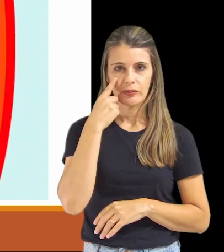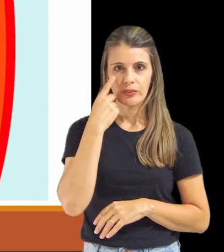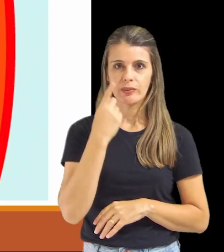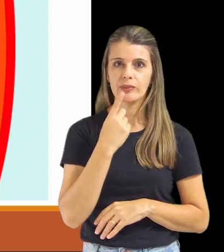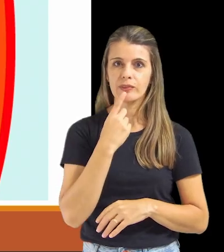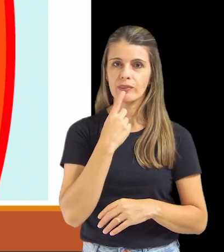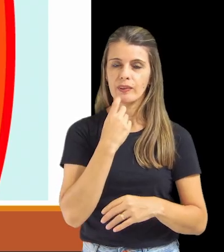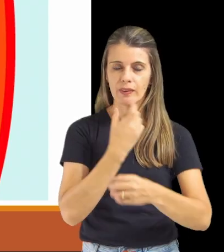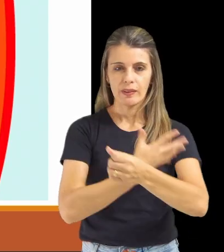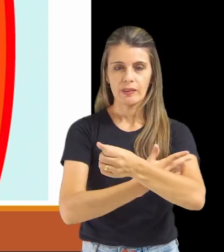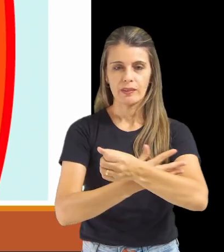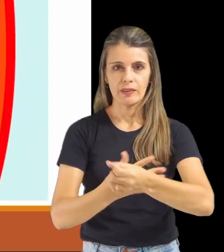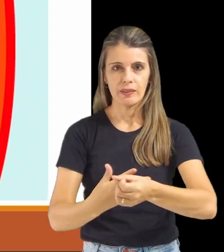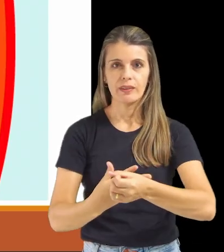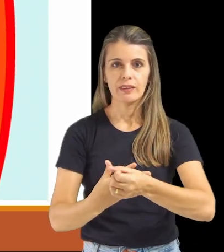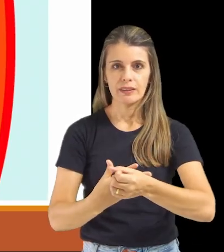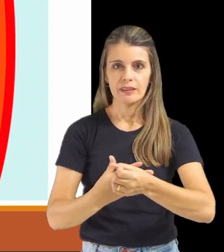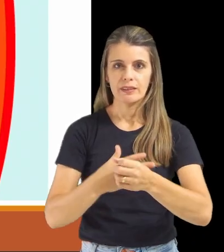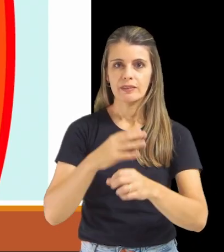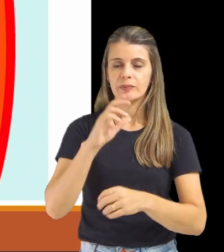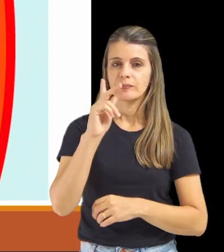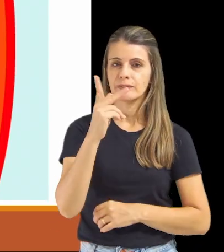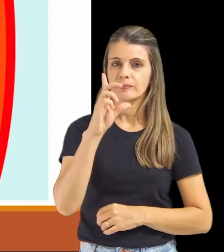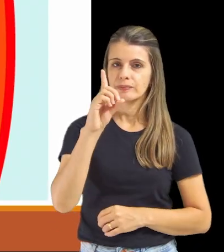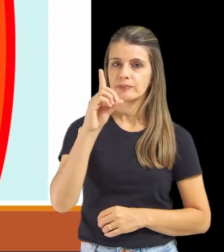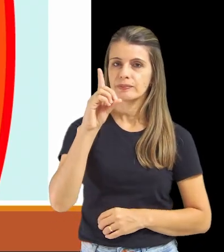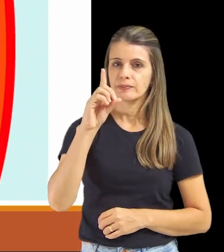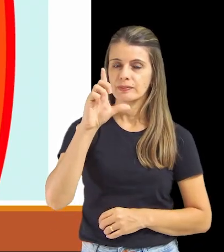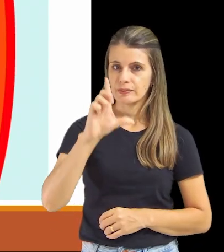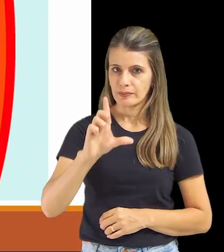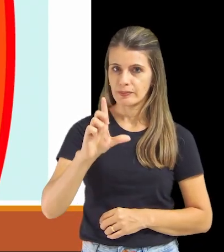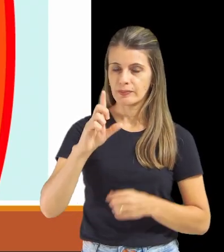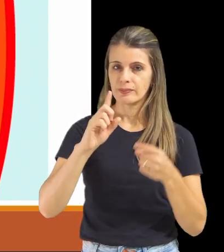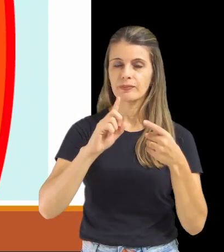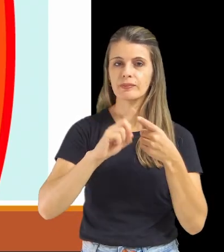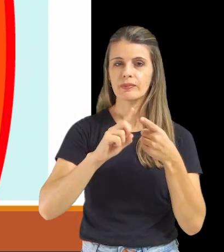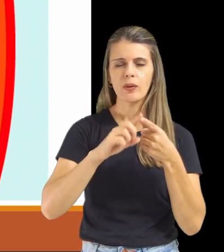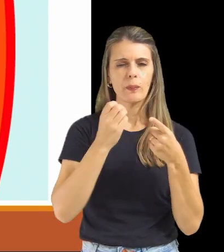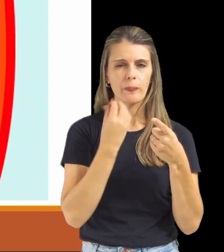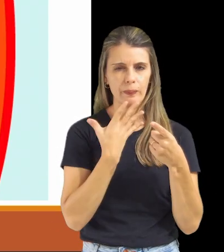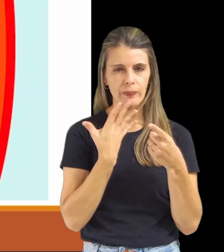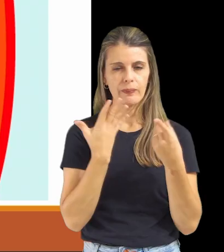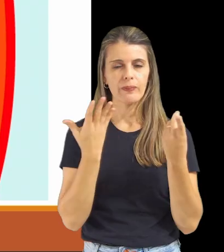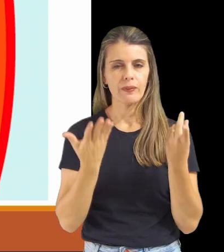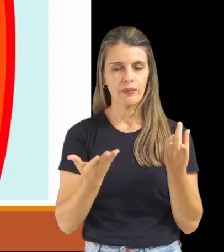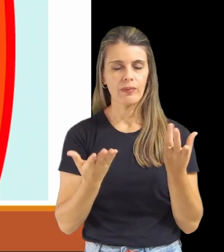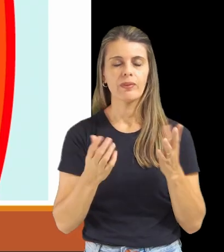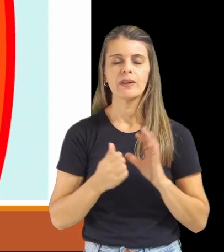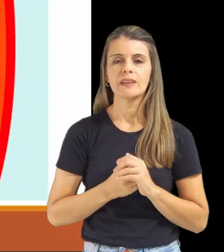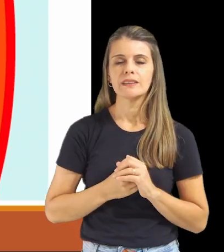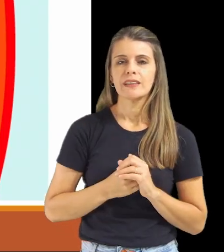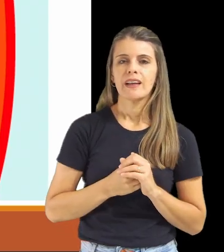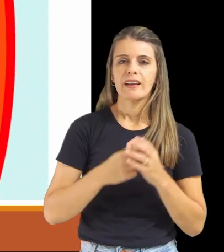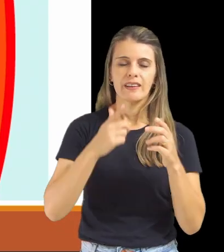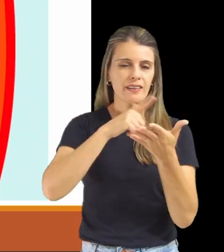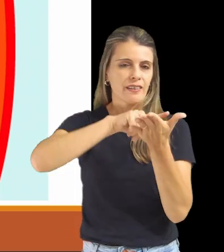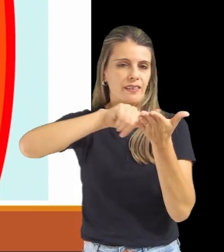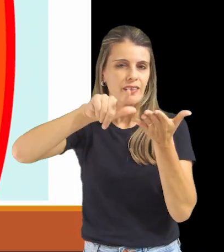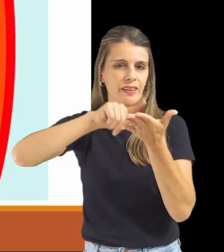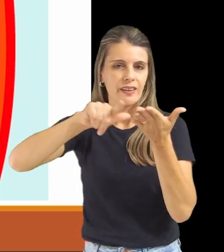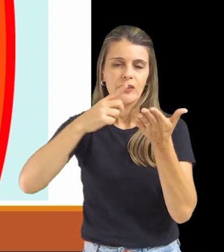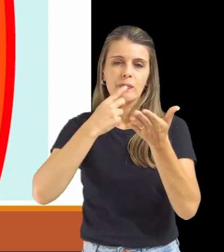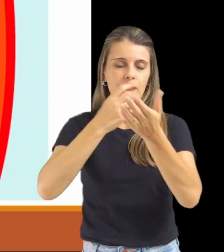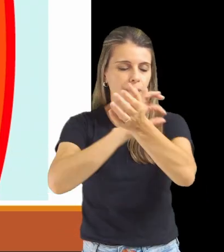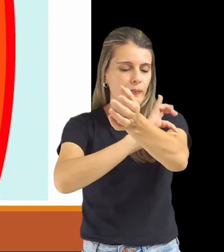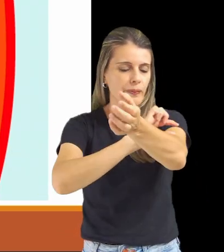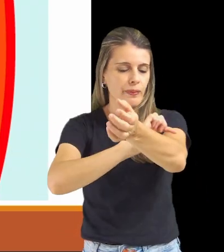sanguíneo. O HDL, ele é entendido como o colesterol bom, né? Ele limpa as artérias, ele